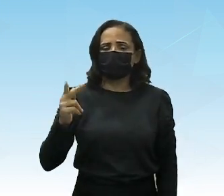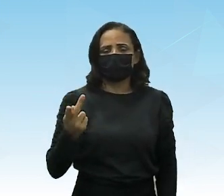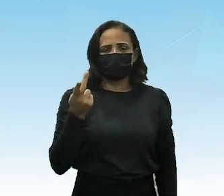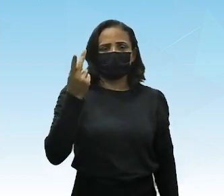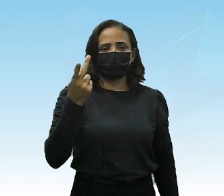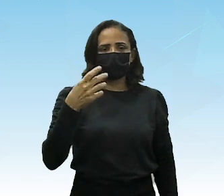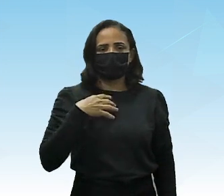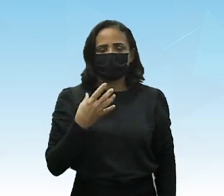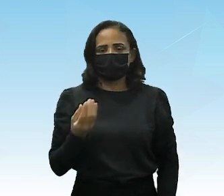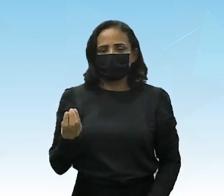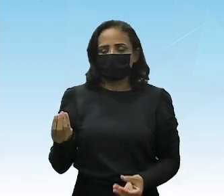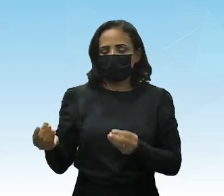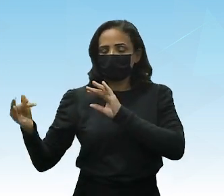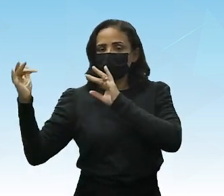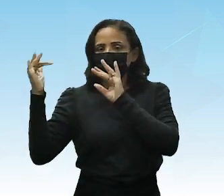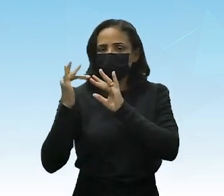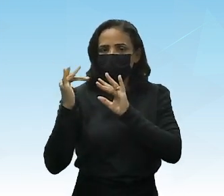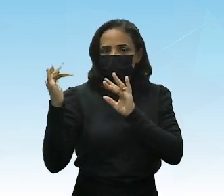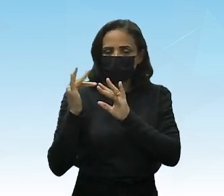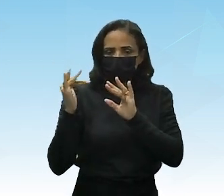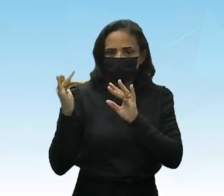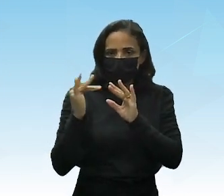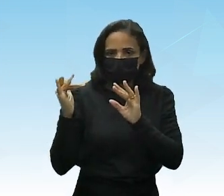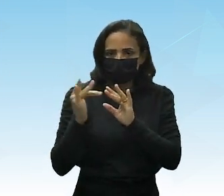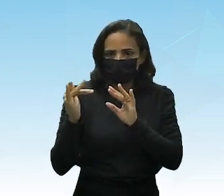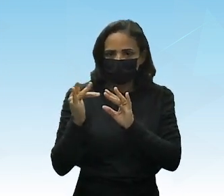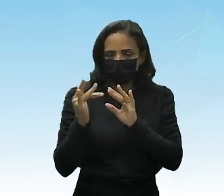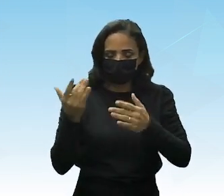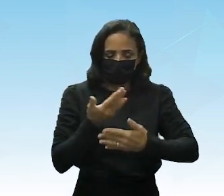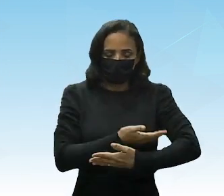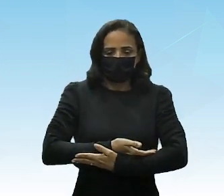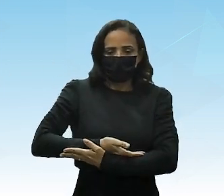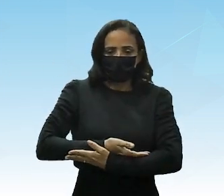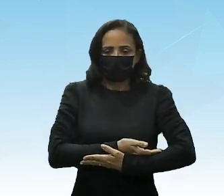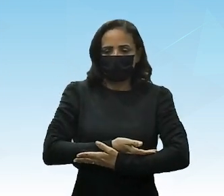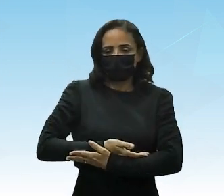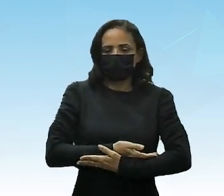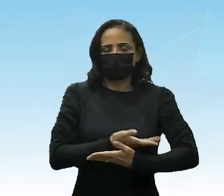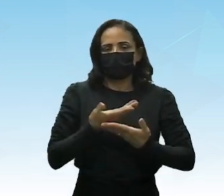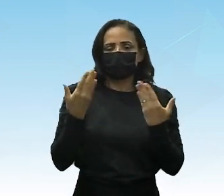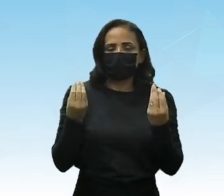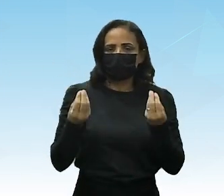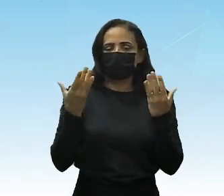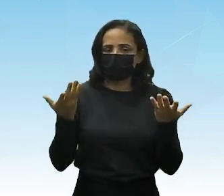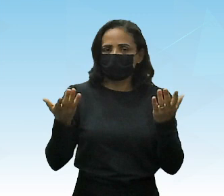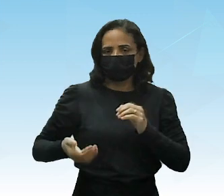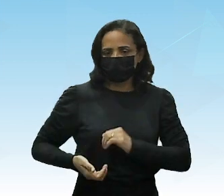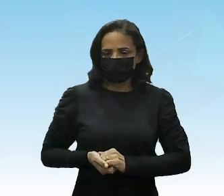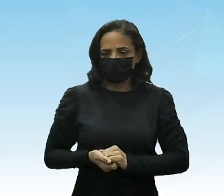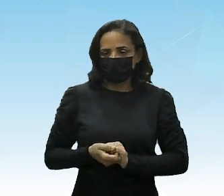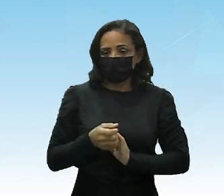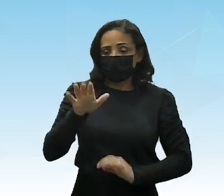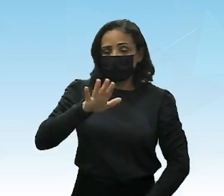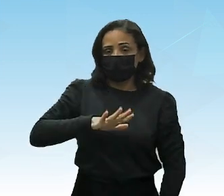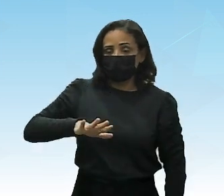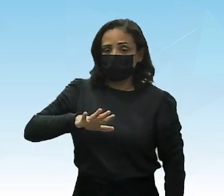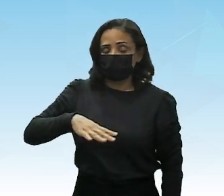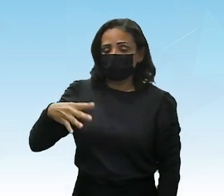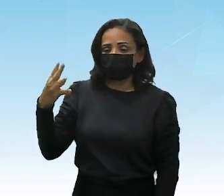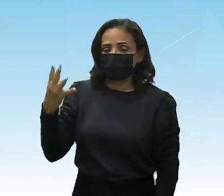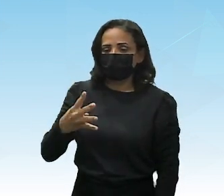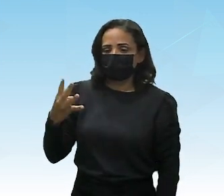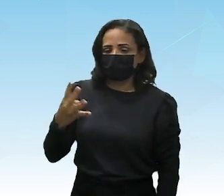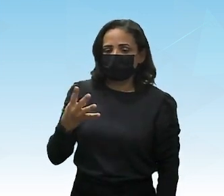anti-RH, ele entra no corpo da criança, é um show para ele, né? Porque a criança é positiva. Se a